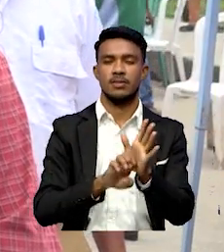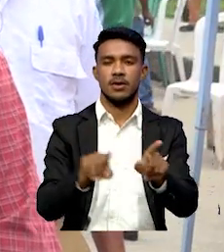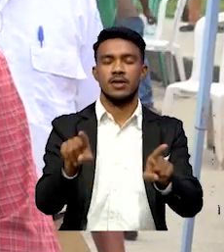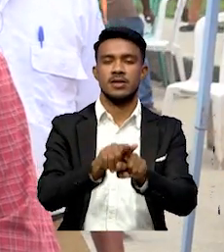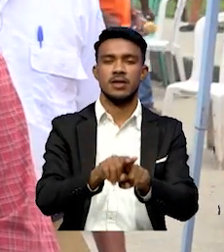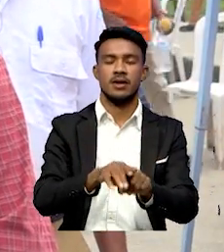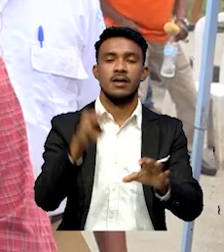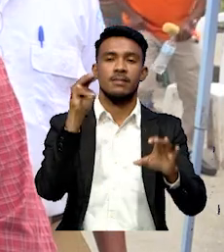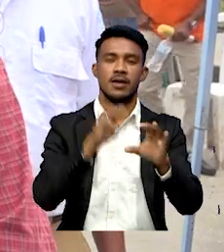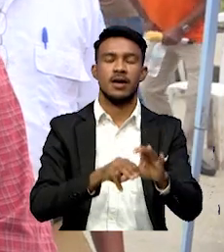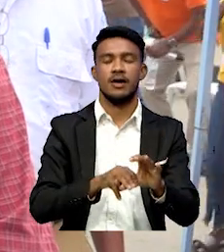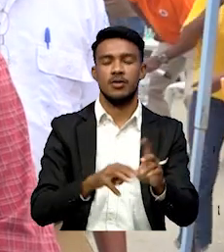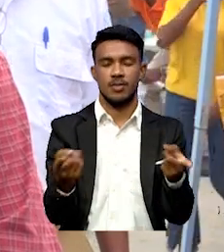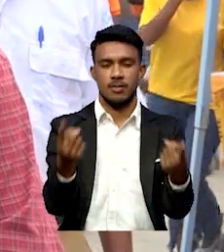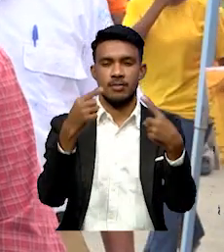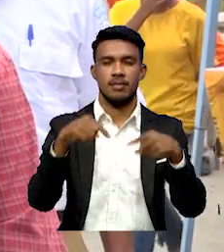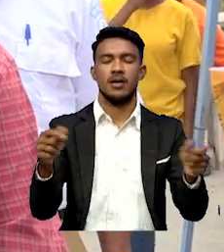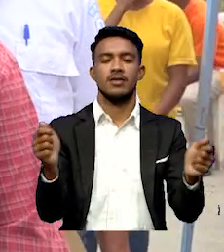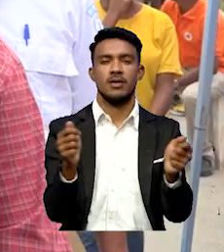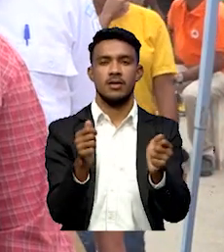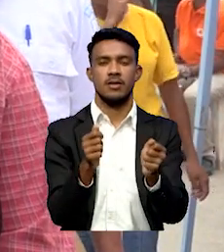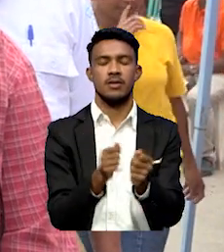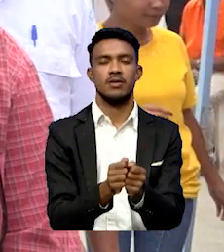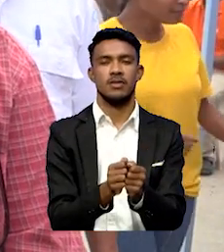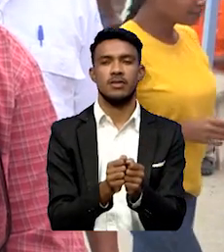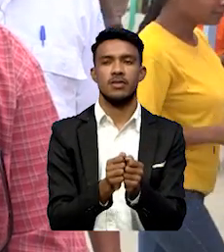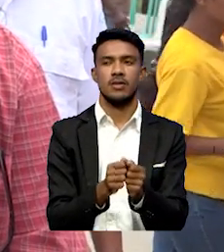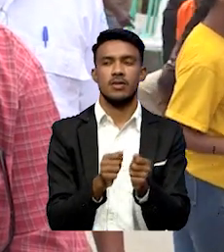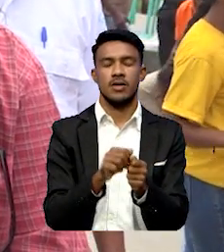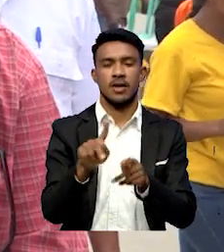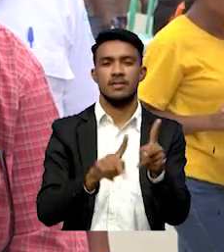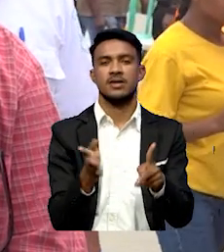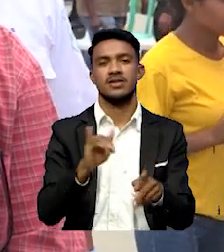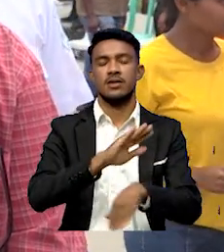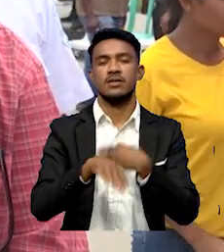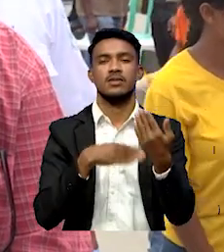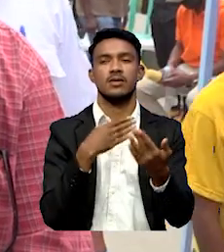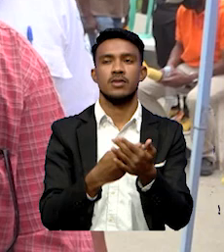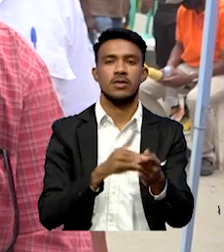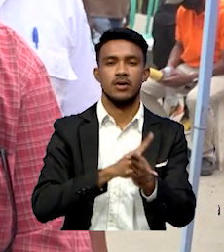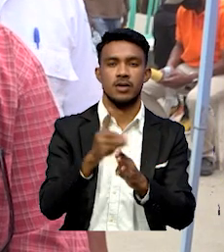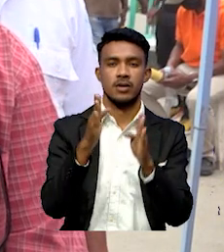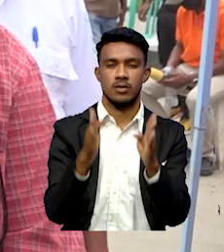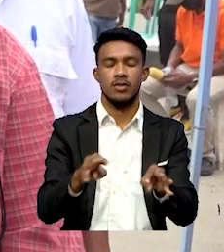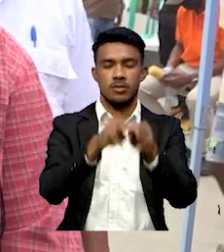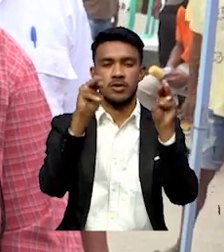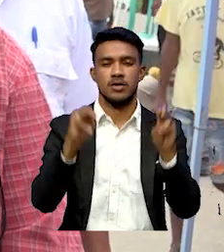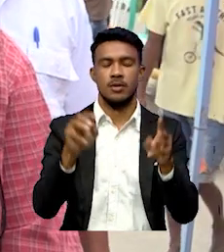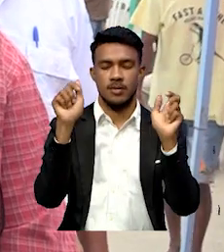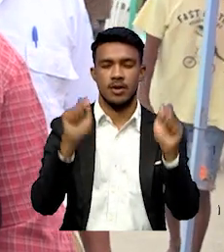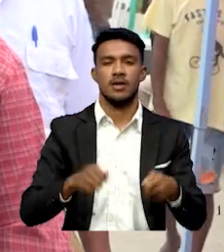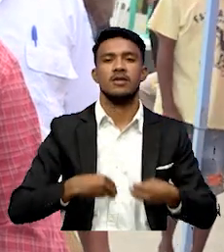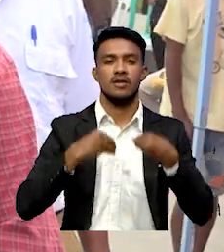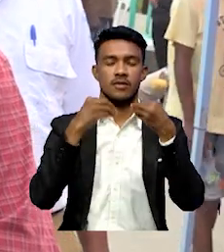aproveita de né. Mai mos ho o entidade sir ho to autor local para tu né vele vele mos